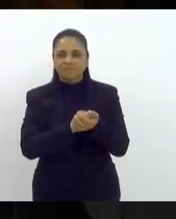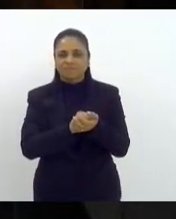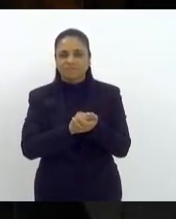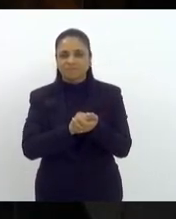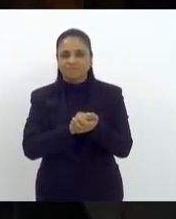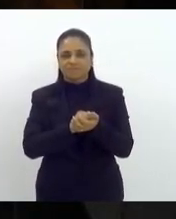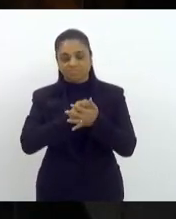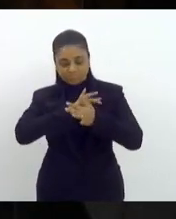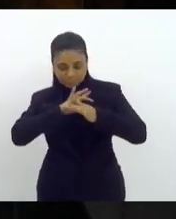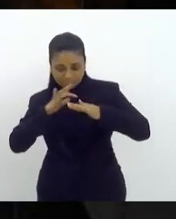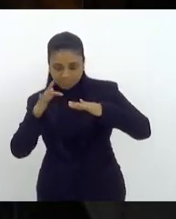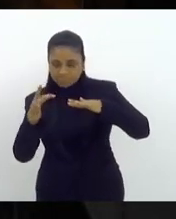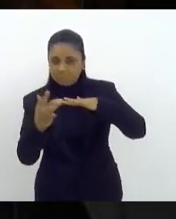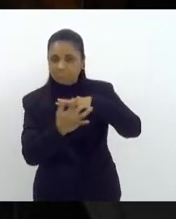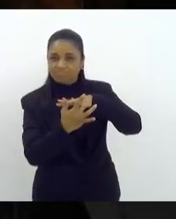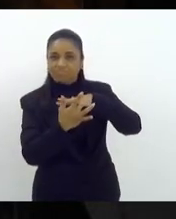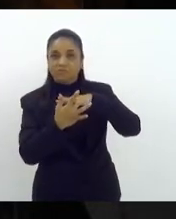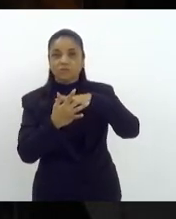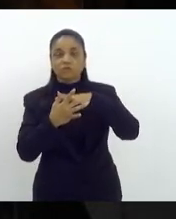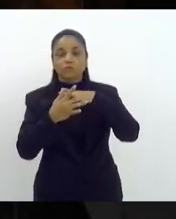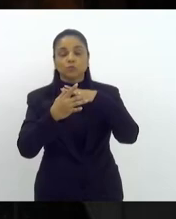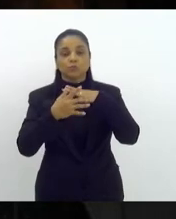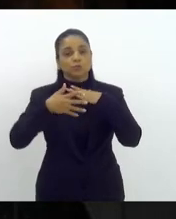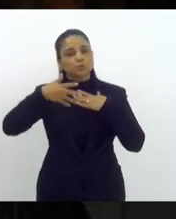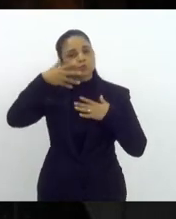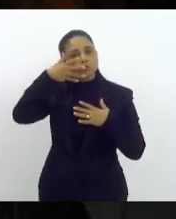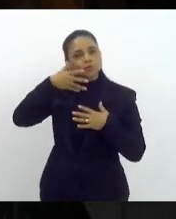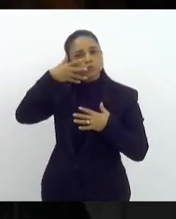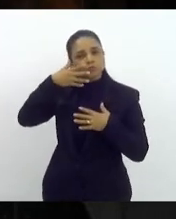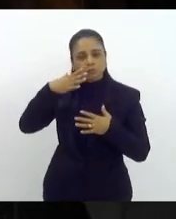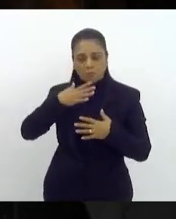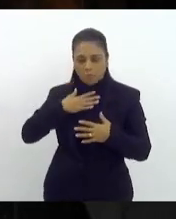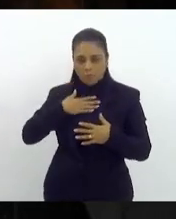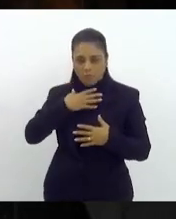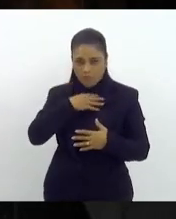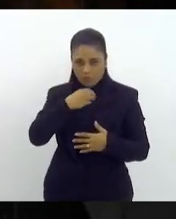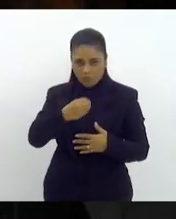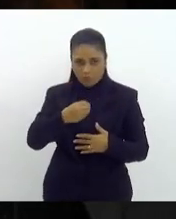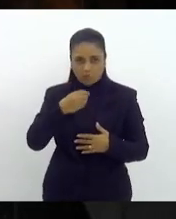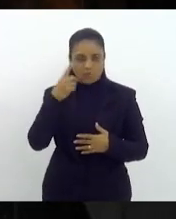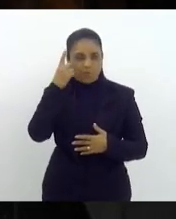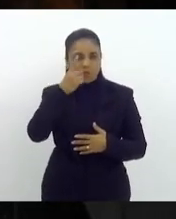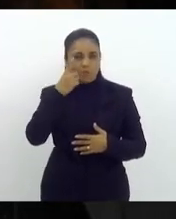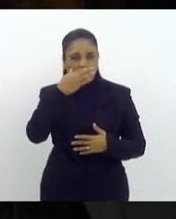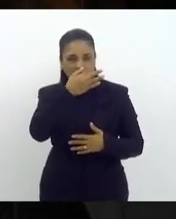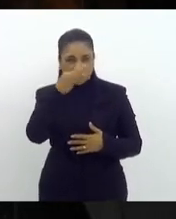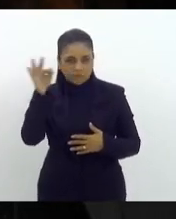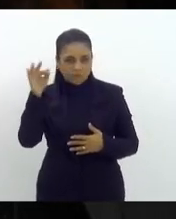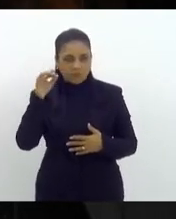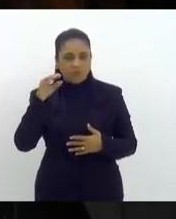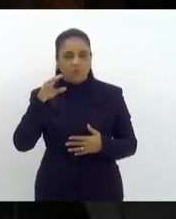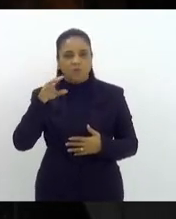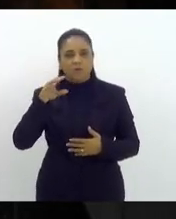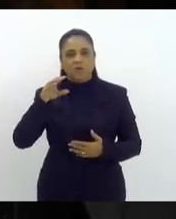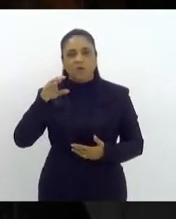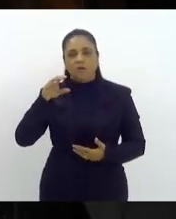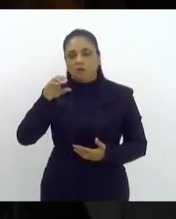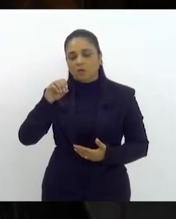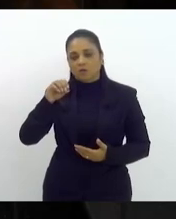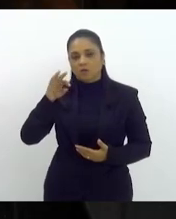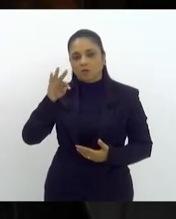nas redes sociais o discurso do meu filho deputado federal Antônio de Paula